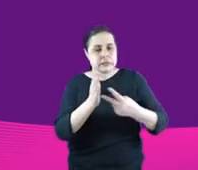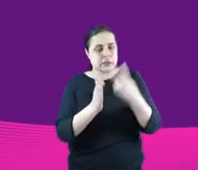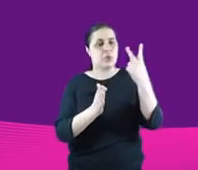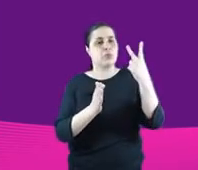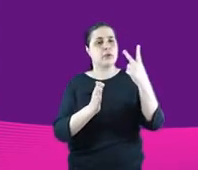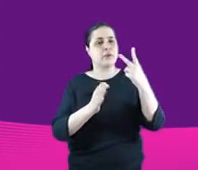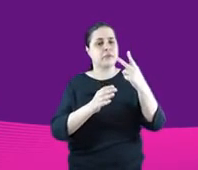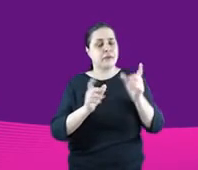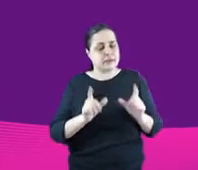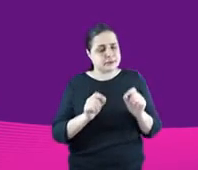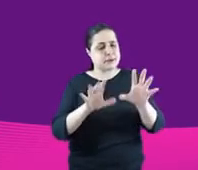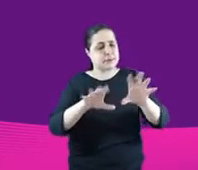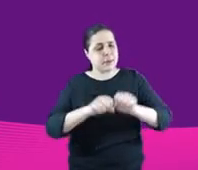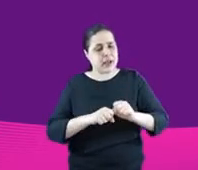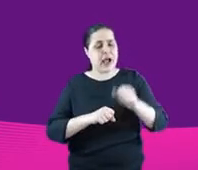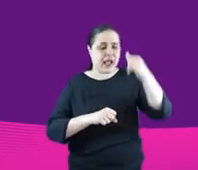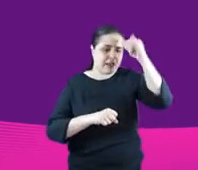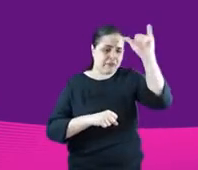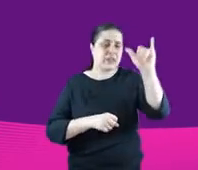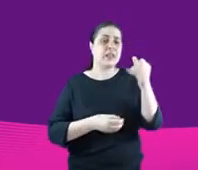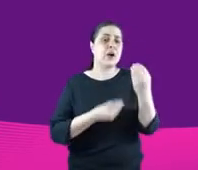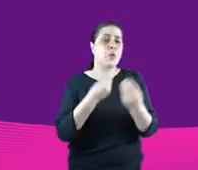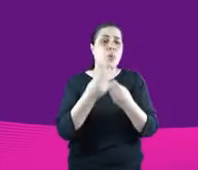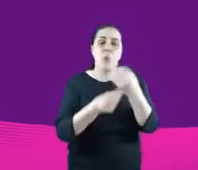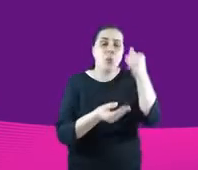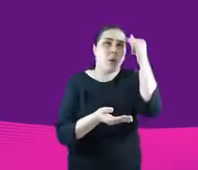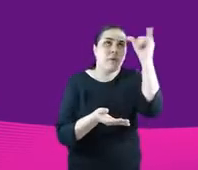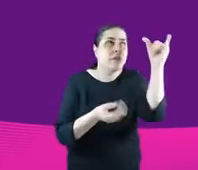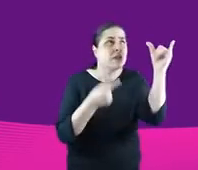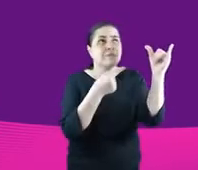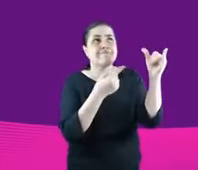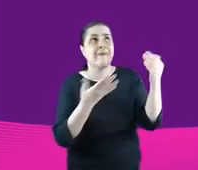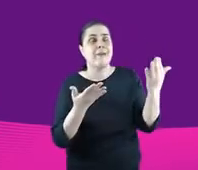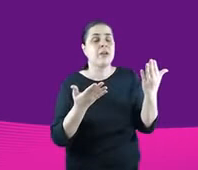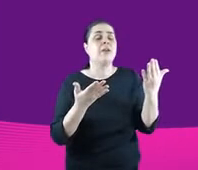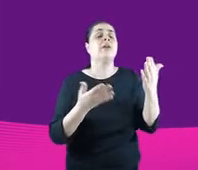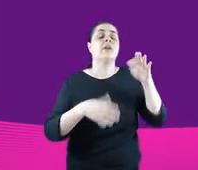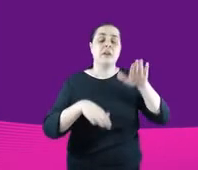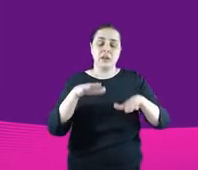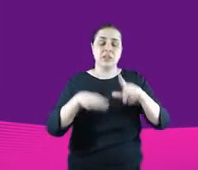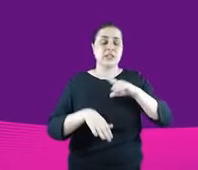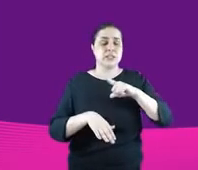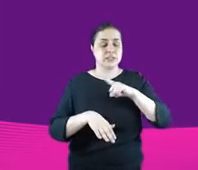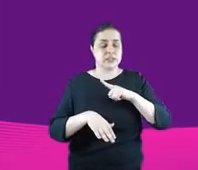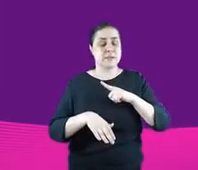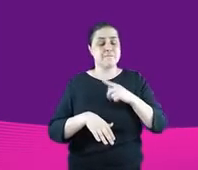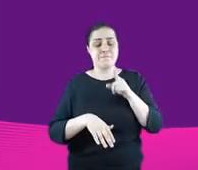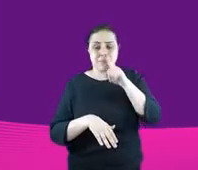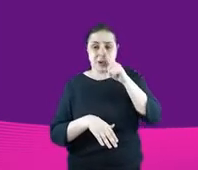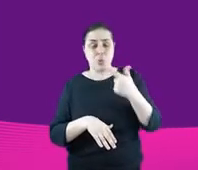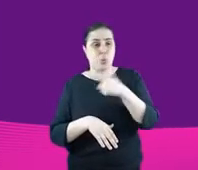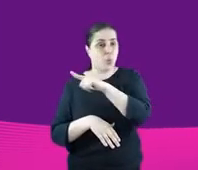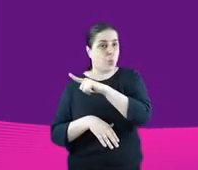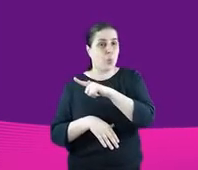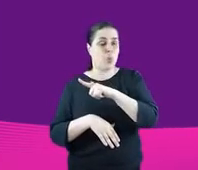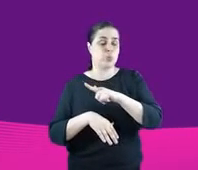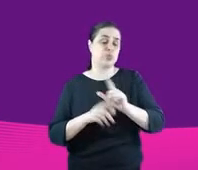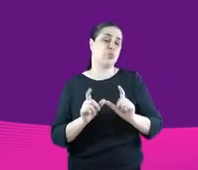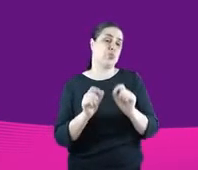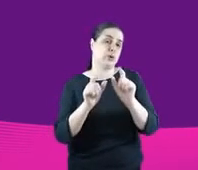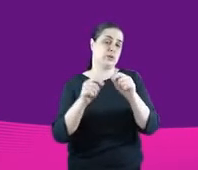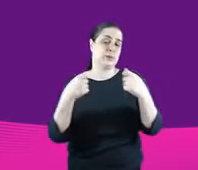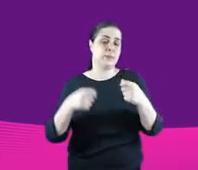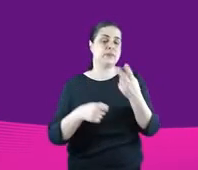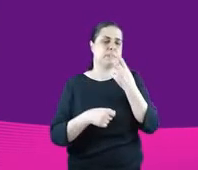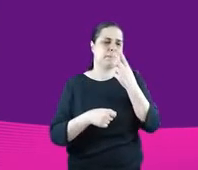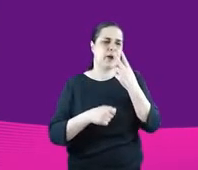então, aqueles hábitos de vida que estão implicados, que são fatores de risco para outras neoplasias, como tabaco, exercício físico, controle de